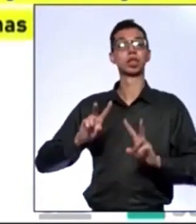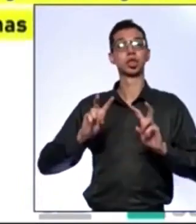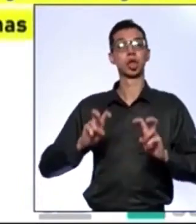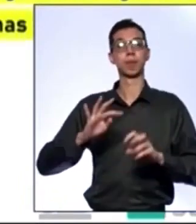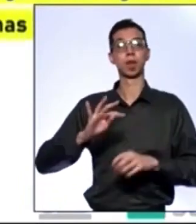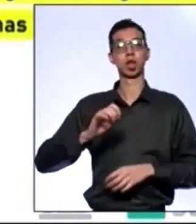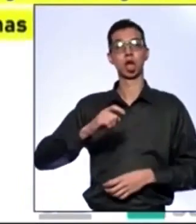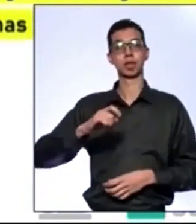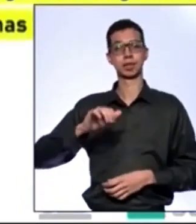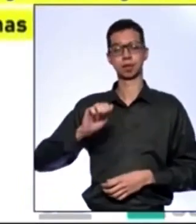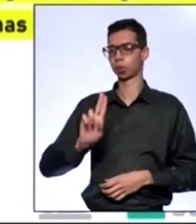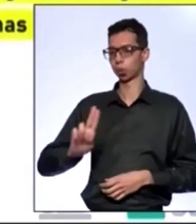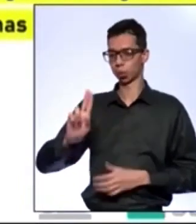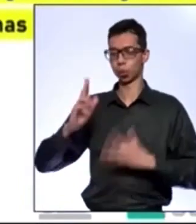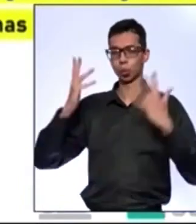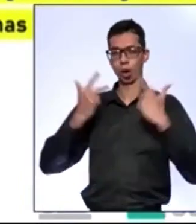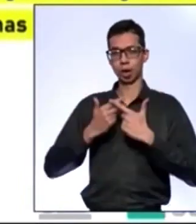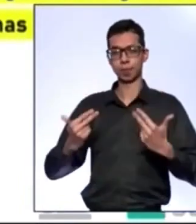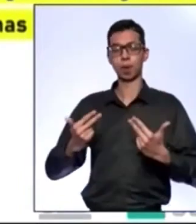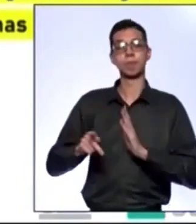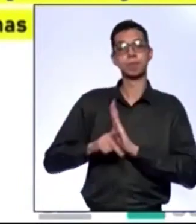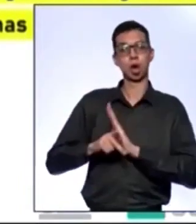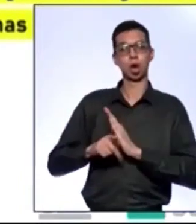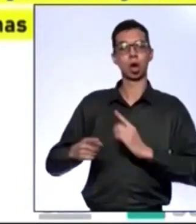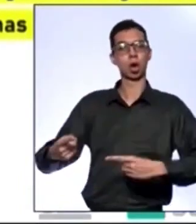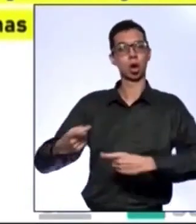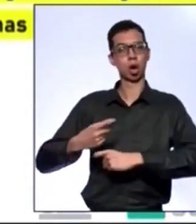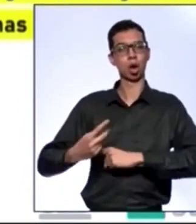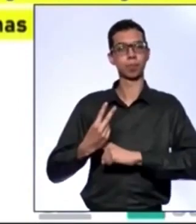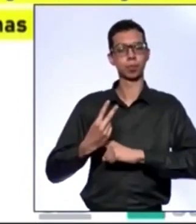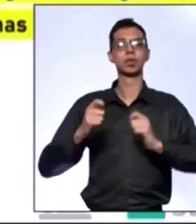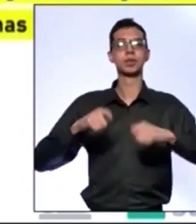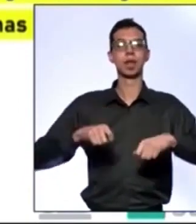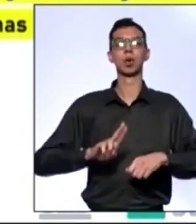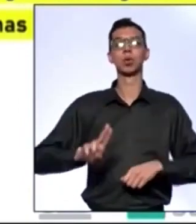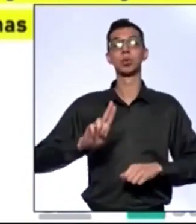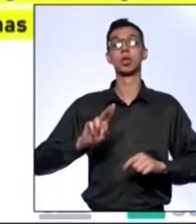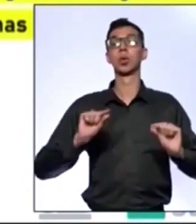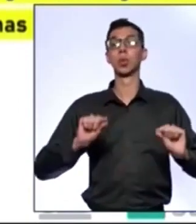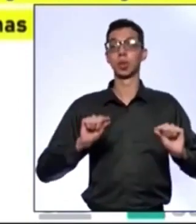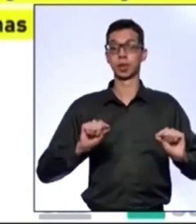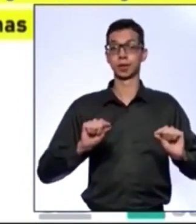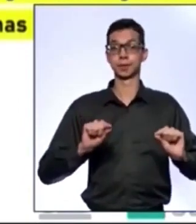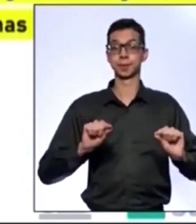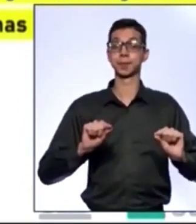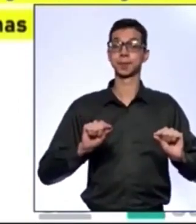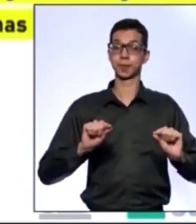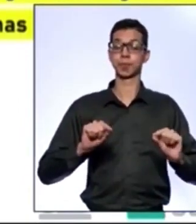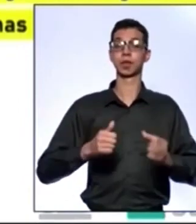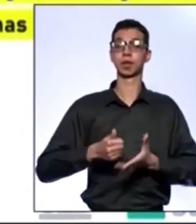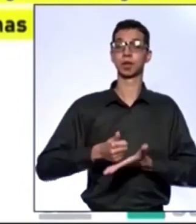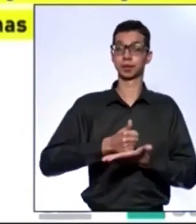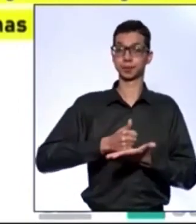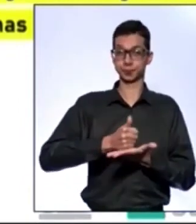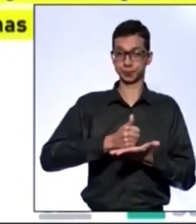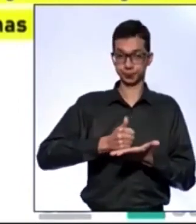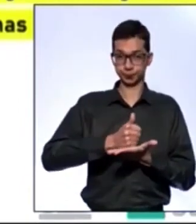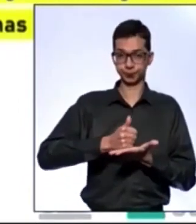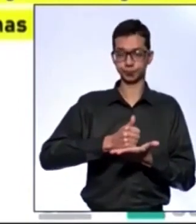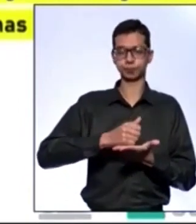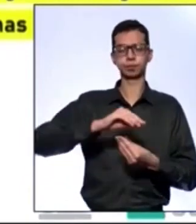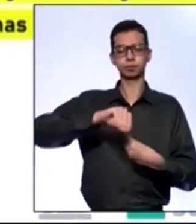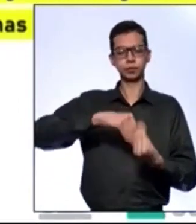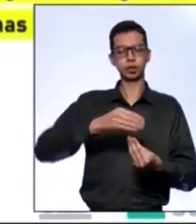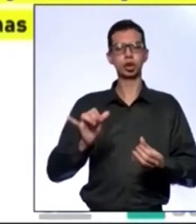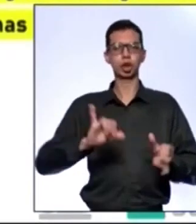coágulos podem ser prevenidos com o uso de drogas anticoagulantes derivados de toxinas de